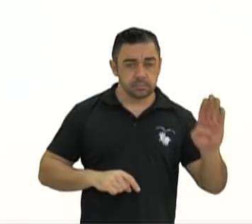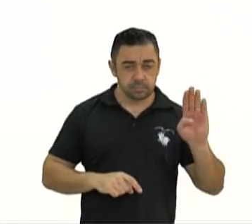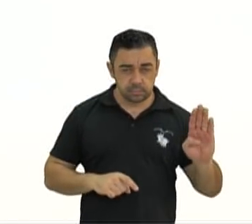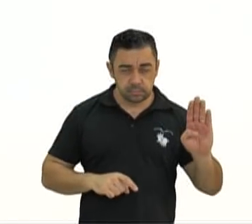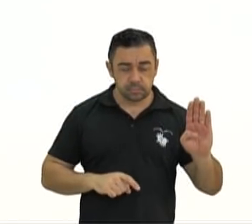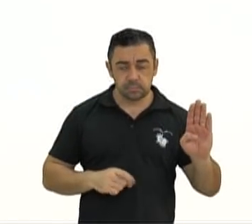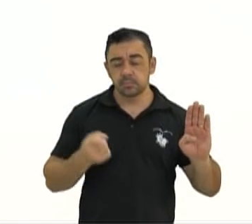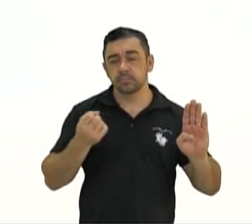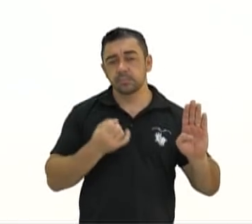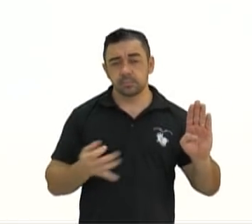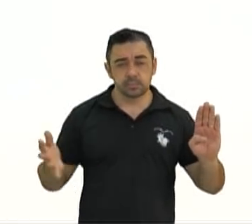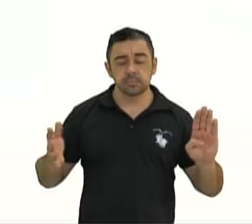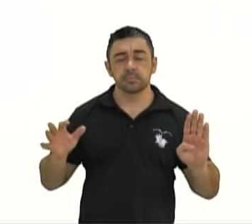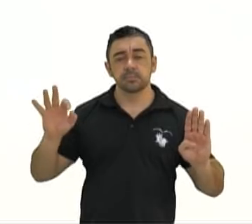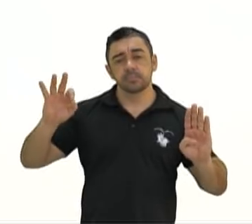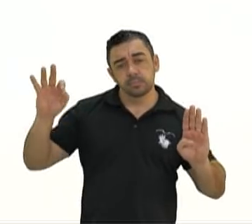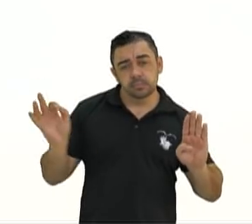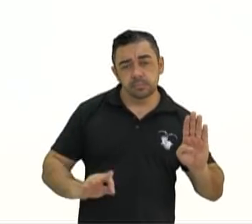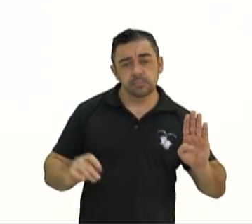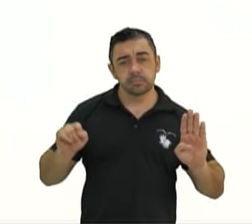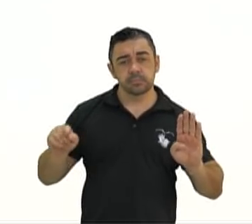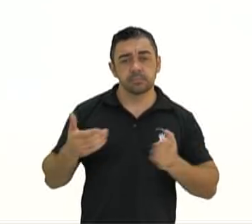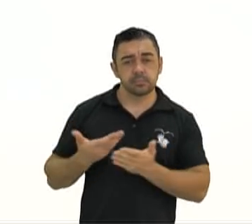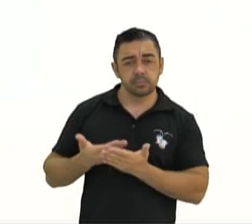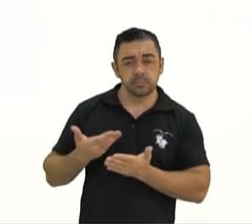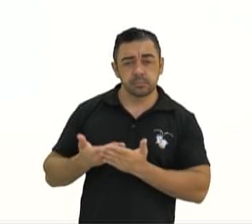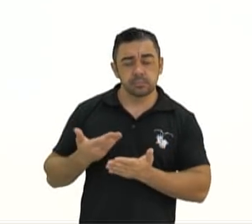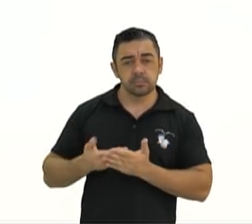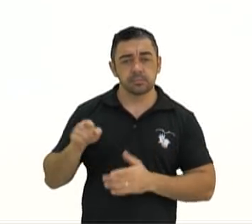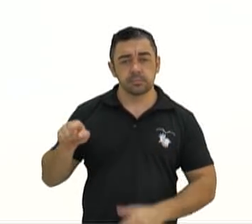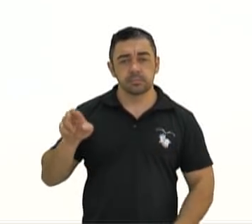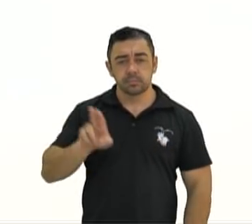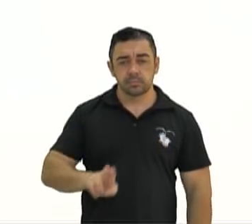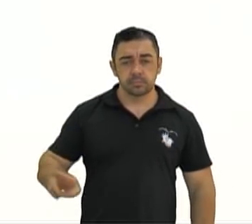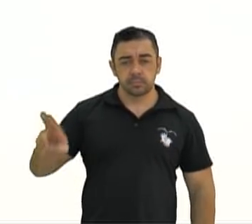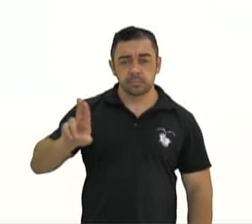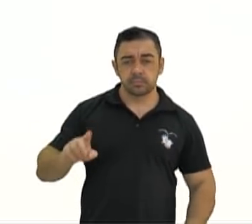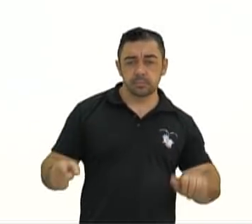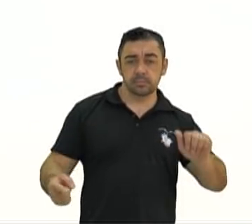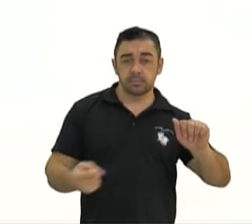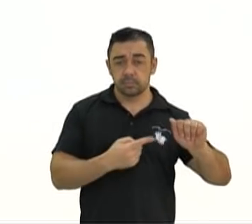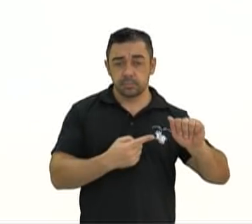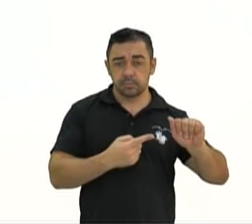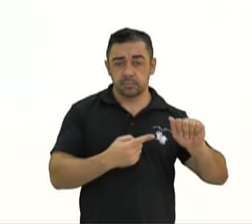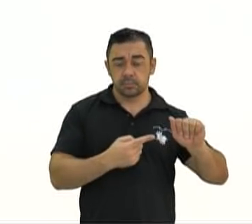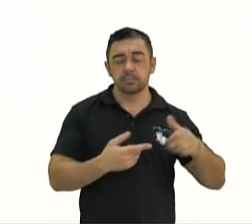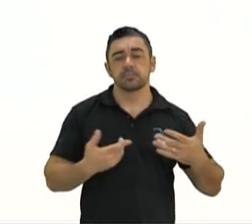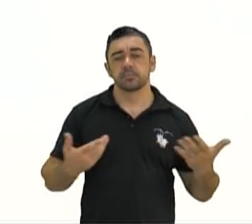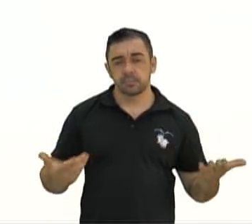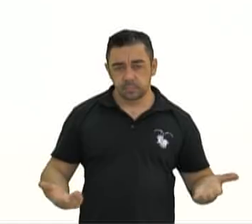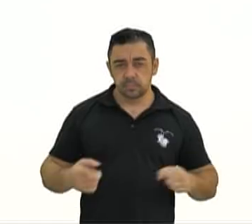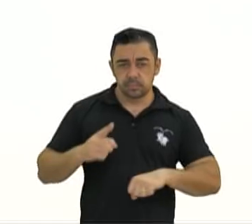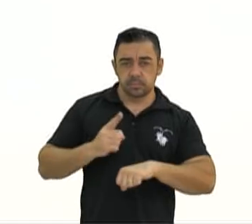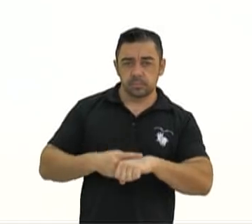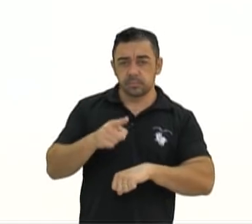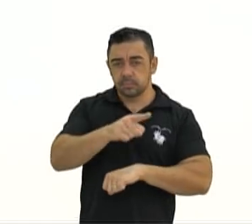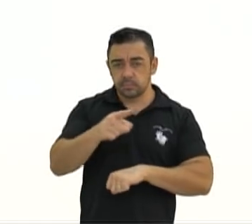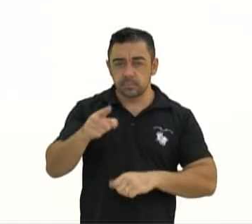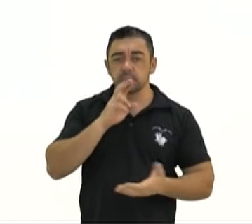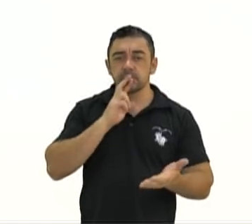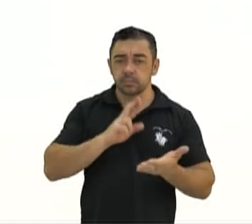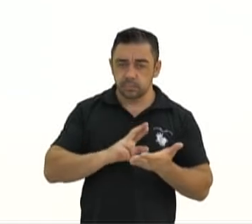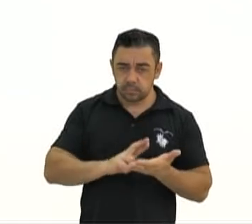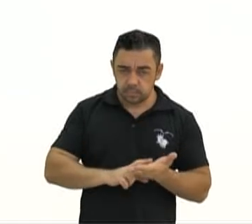Qual a porcentagem de médicos que estudou na Universidade A? Então a professora vai dar um tempinho para você